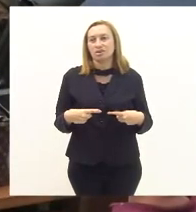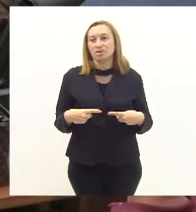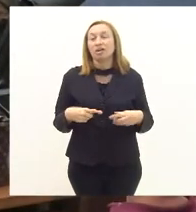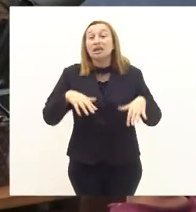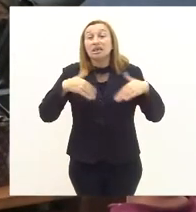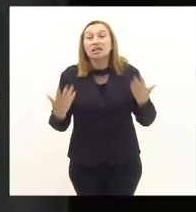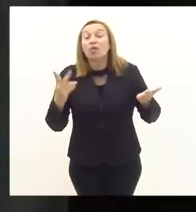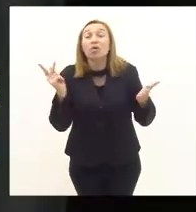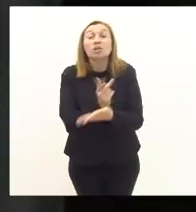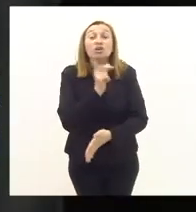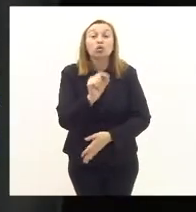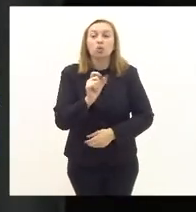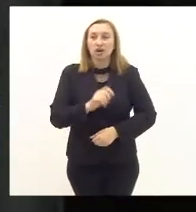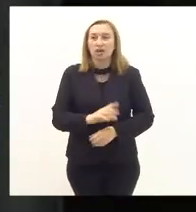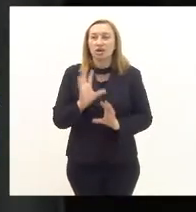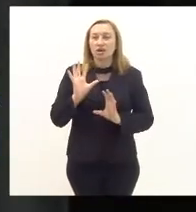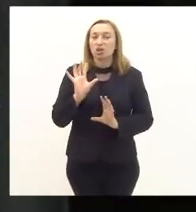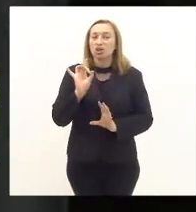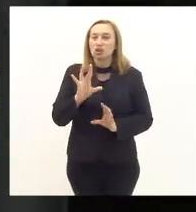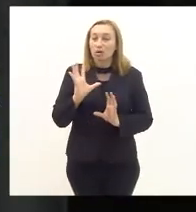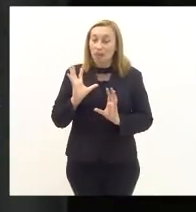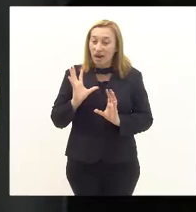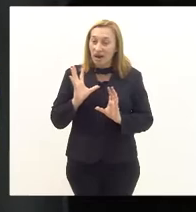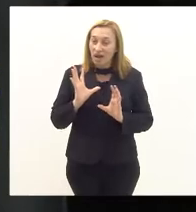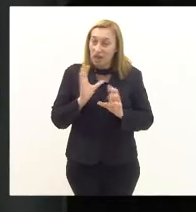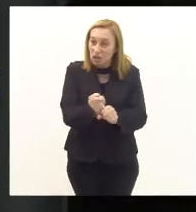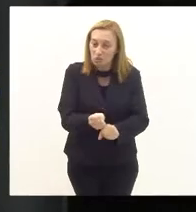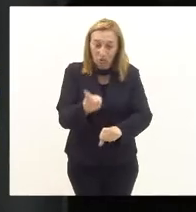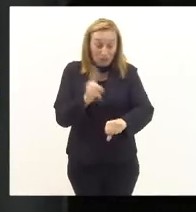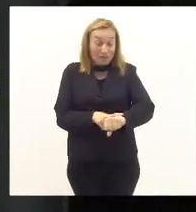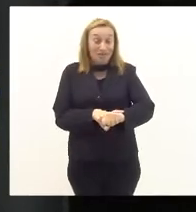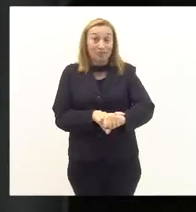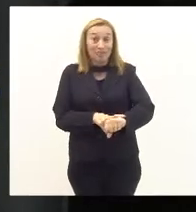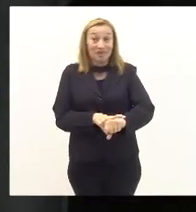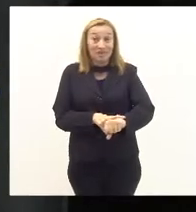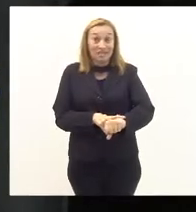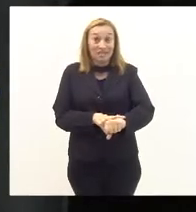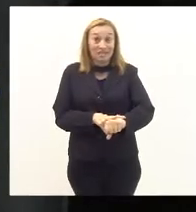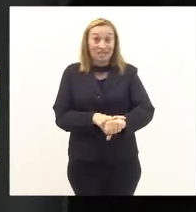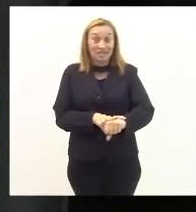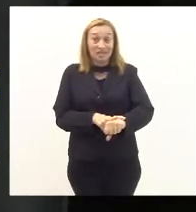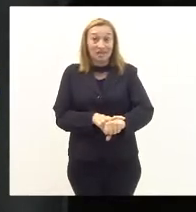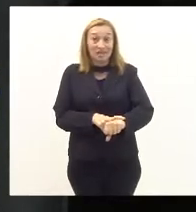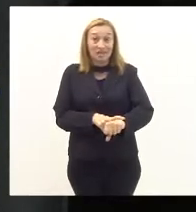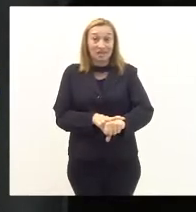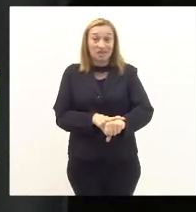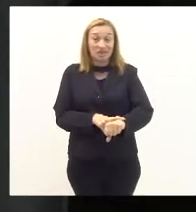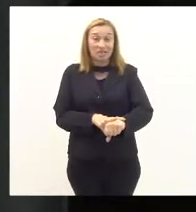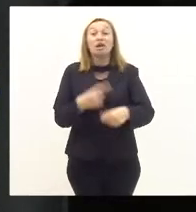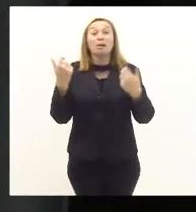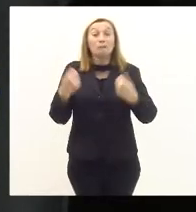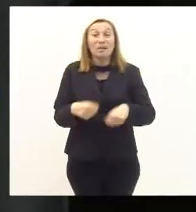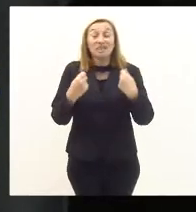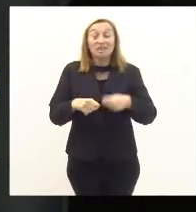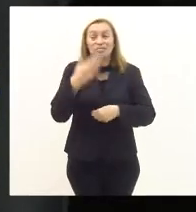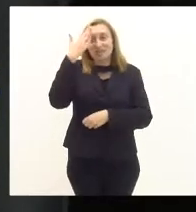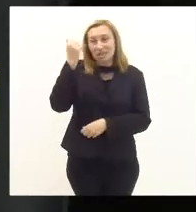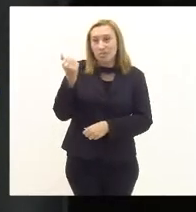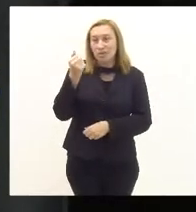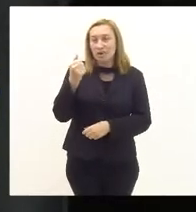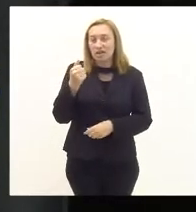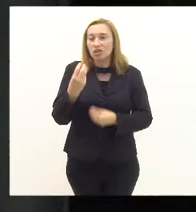Então, o que acontece? Só para enxugar o tempo, eu vou sintetizar. Nós precisamos saber lidar